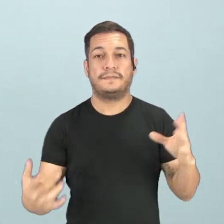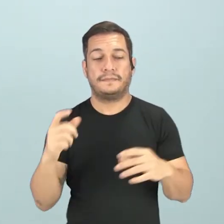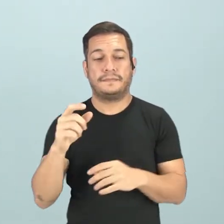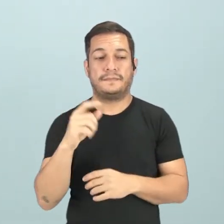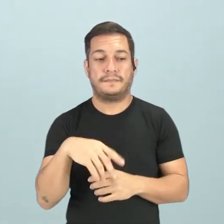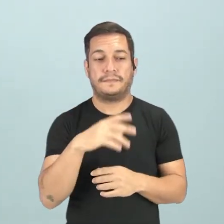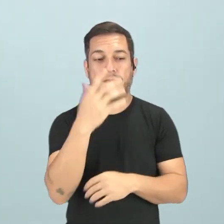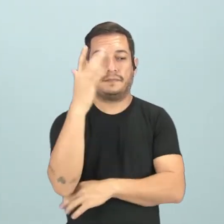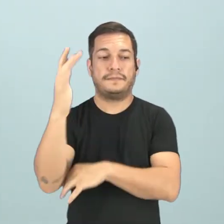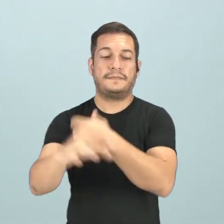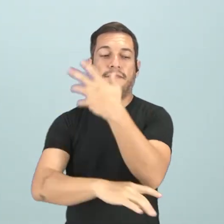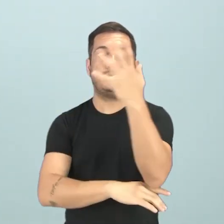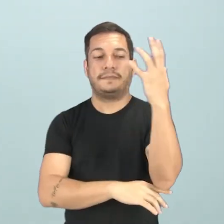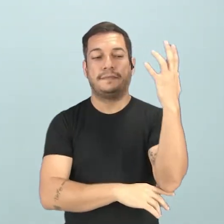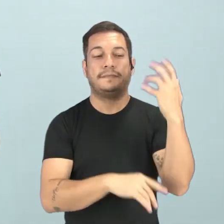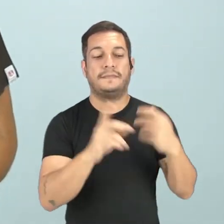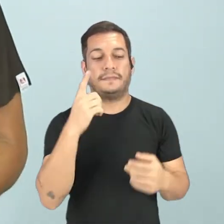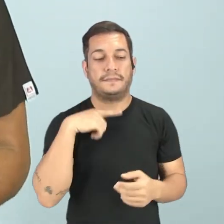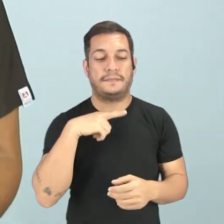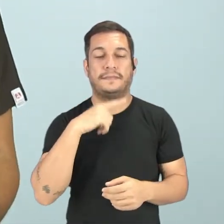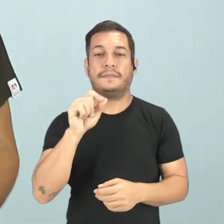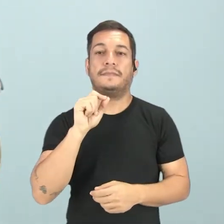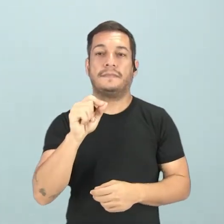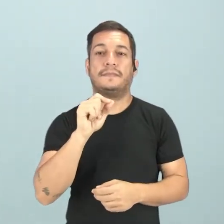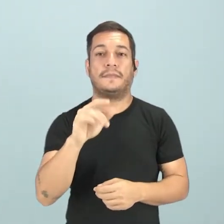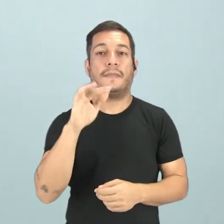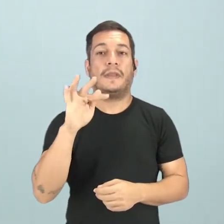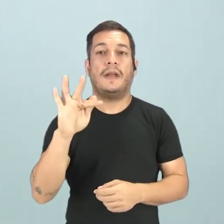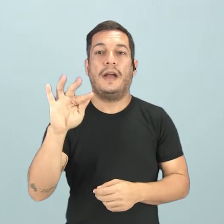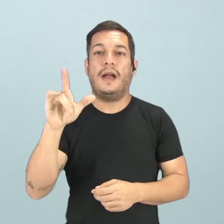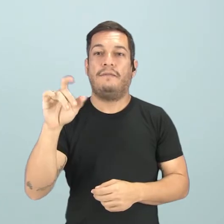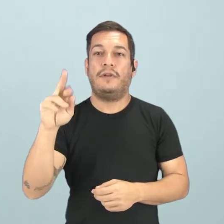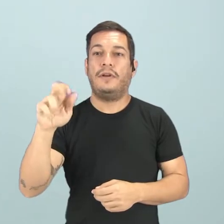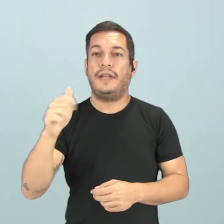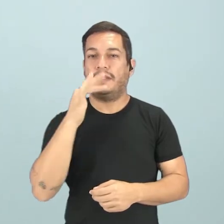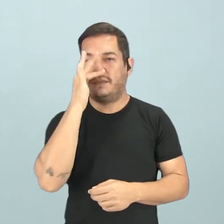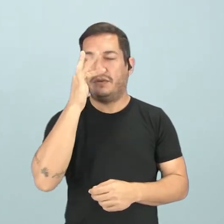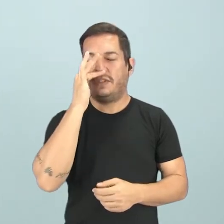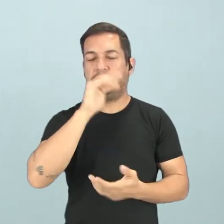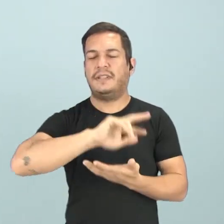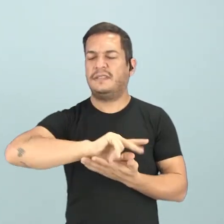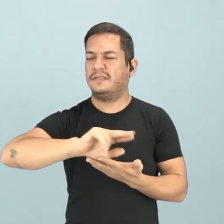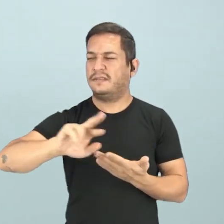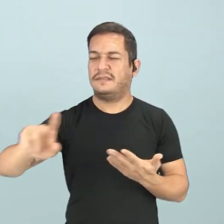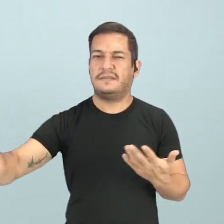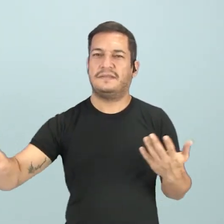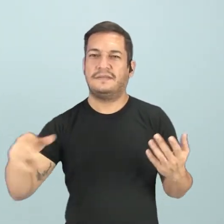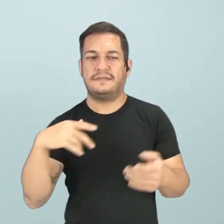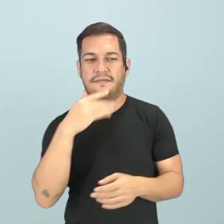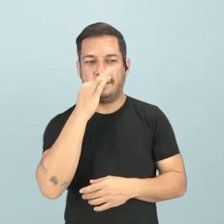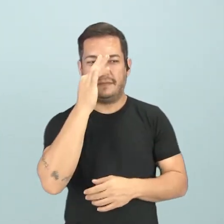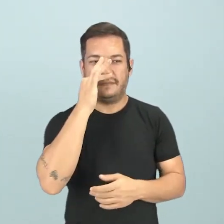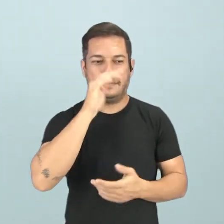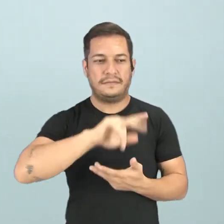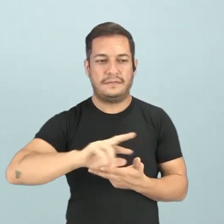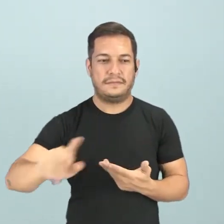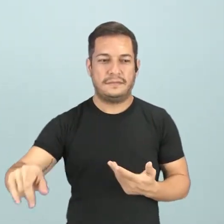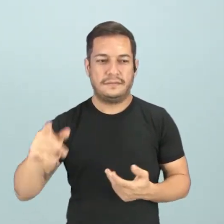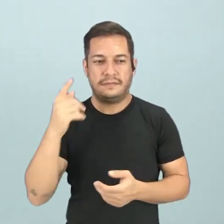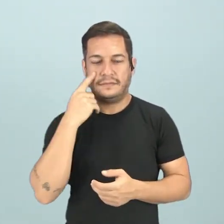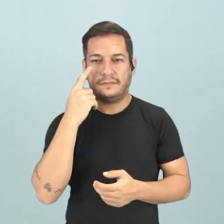rural, a fauna e também a flora, né? Então, eles têm característica marcante, tanto a fauna como a flora dentro da paisagem